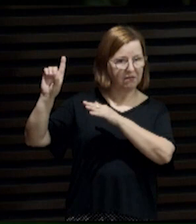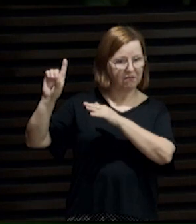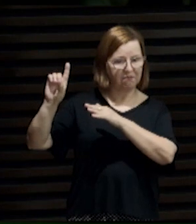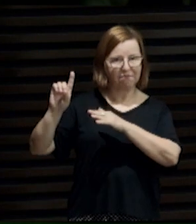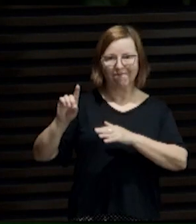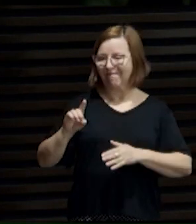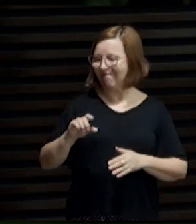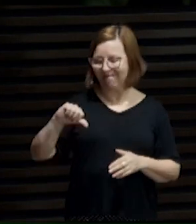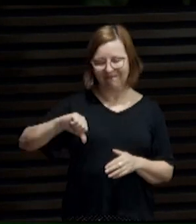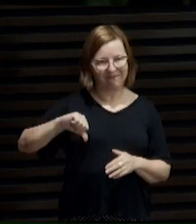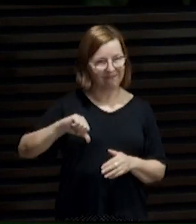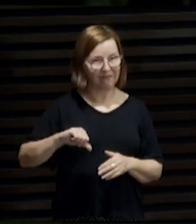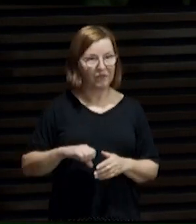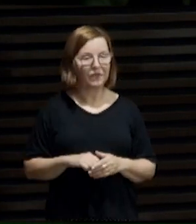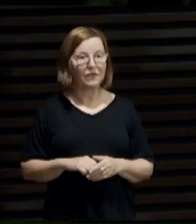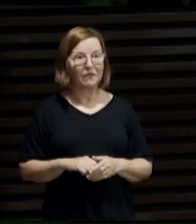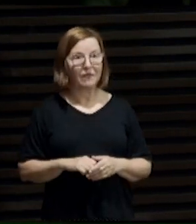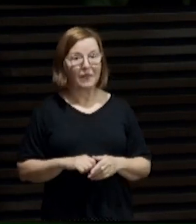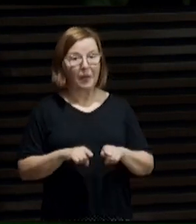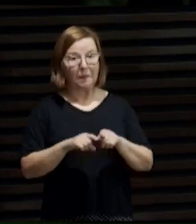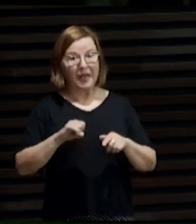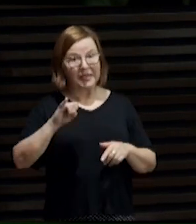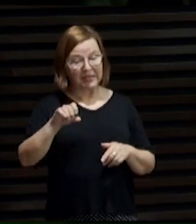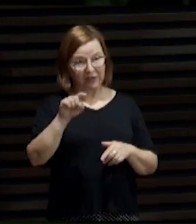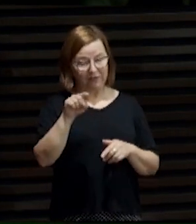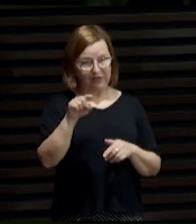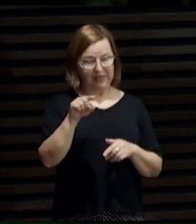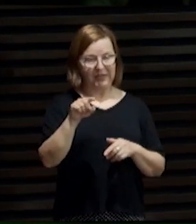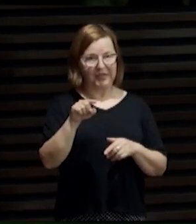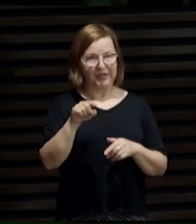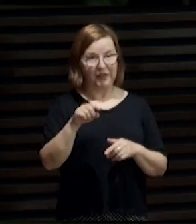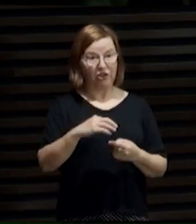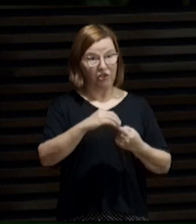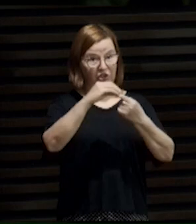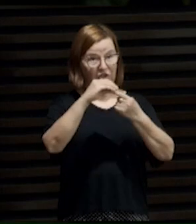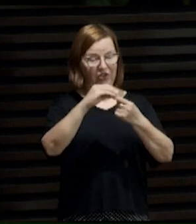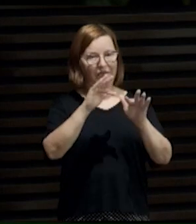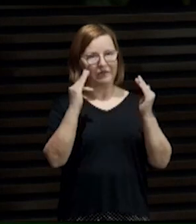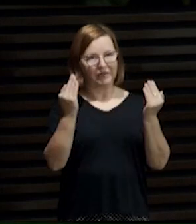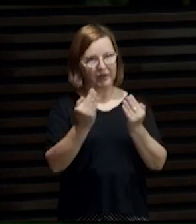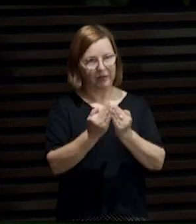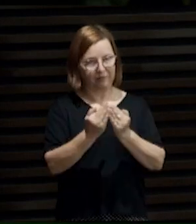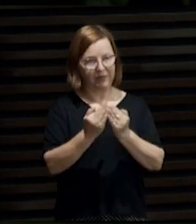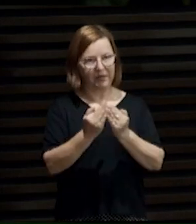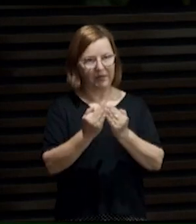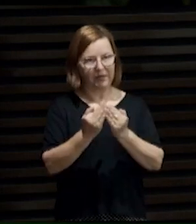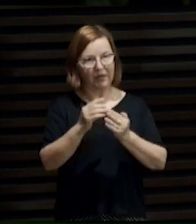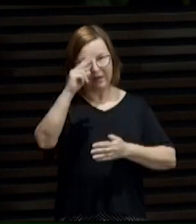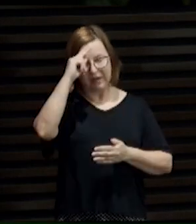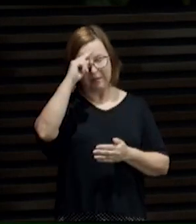feito, meu irmão, chefe do lar, você precisa voltar a fazer o culto doméstico